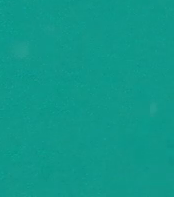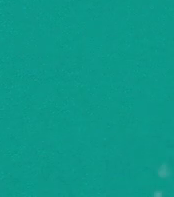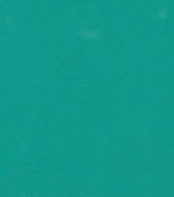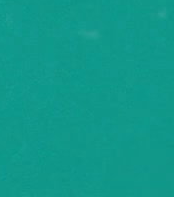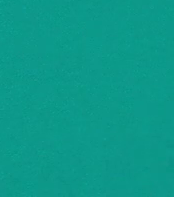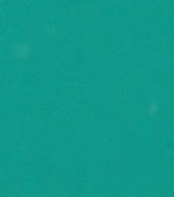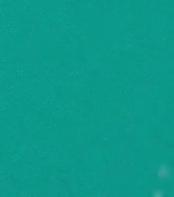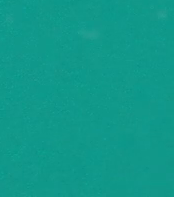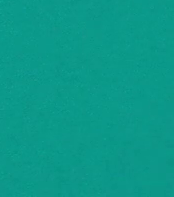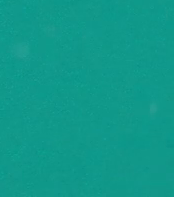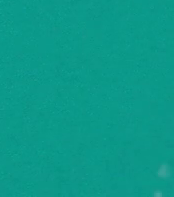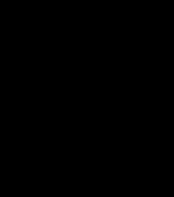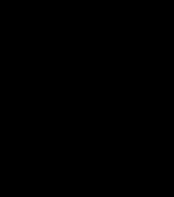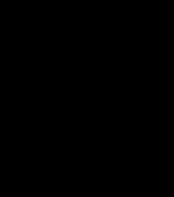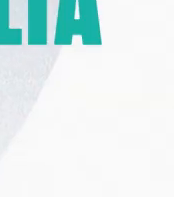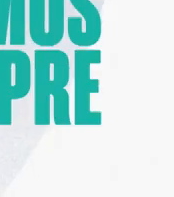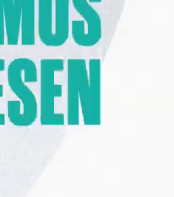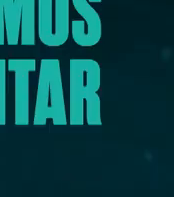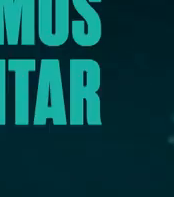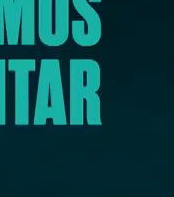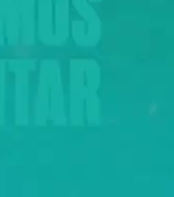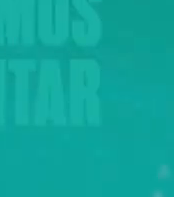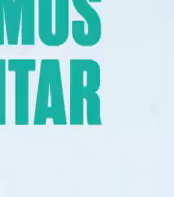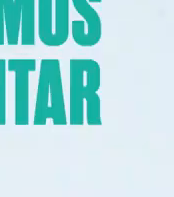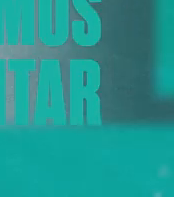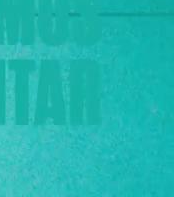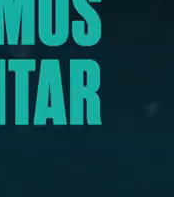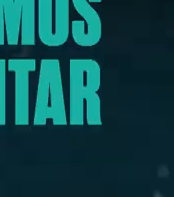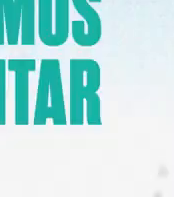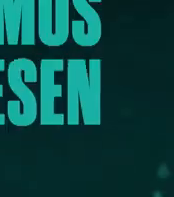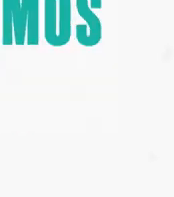E aí E aí